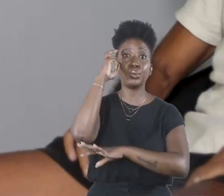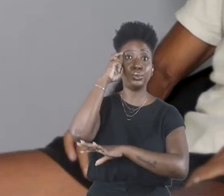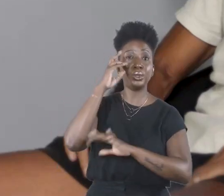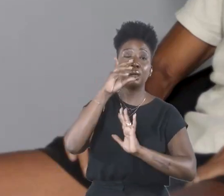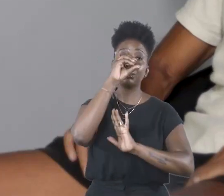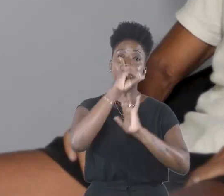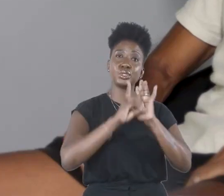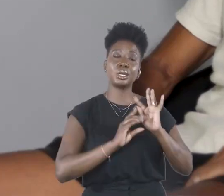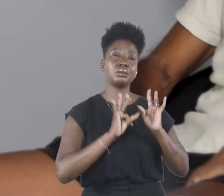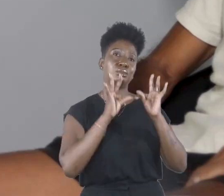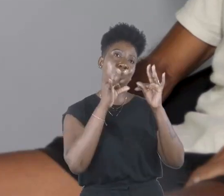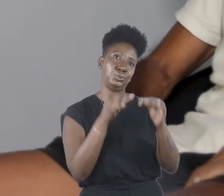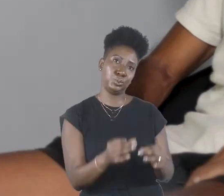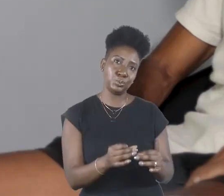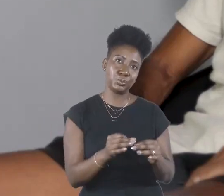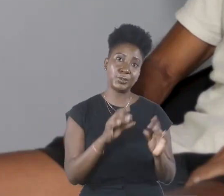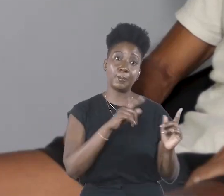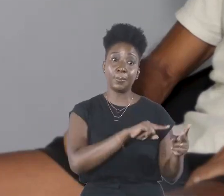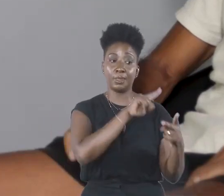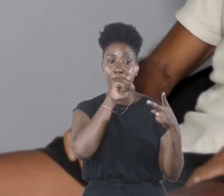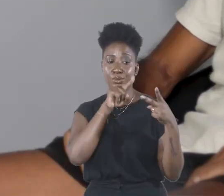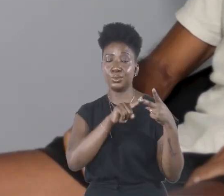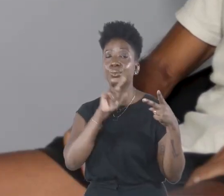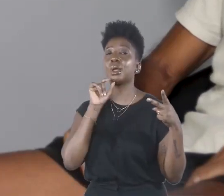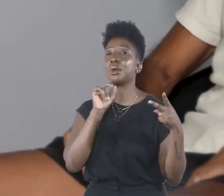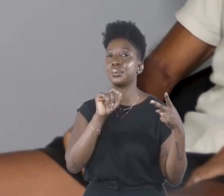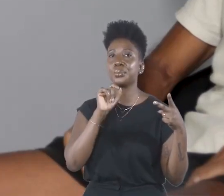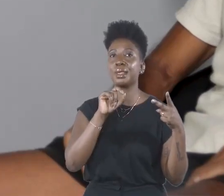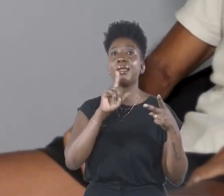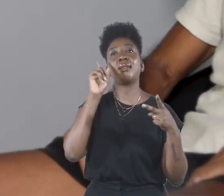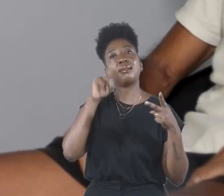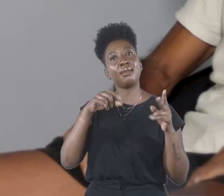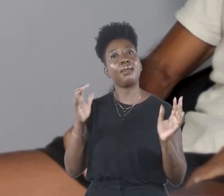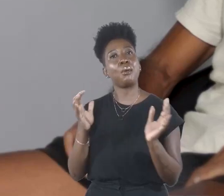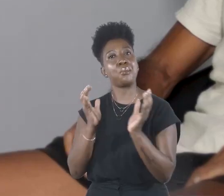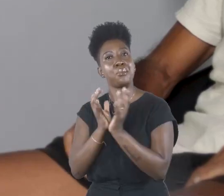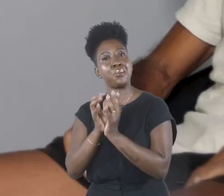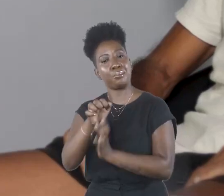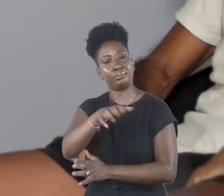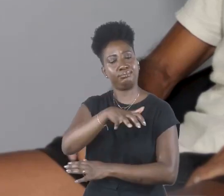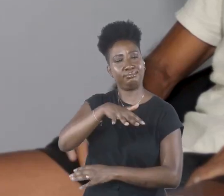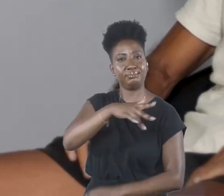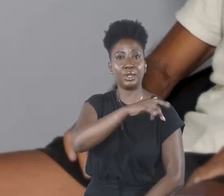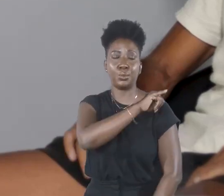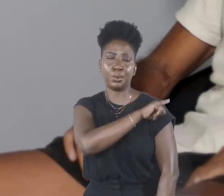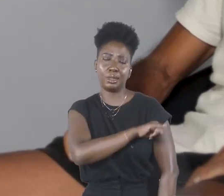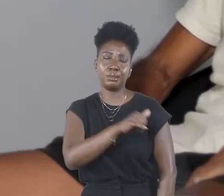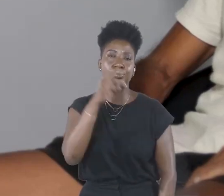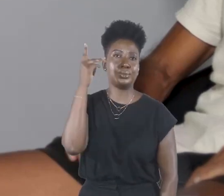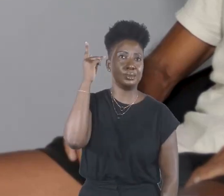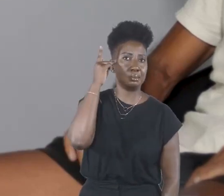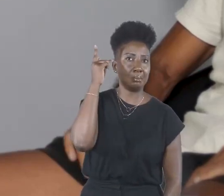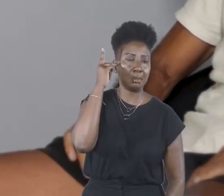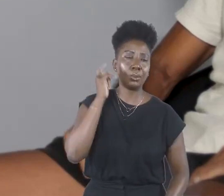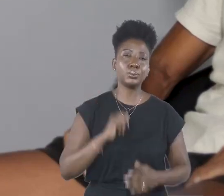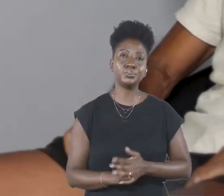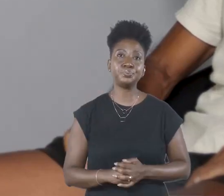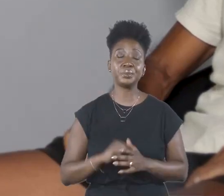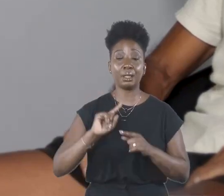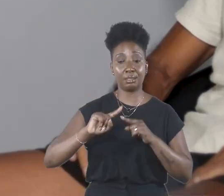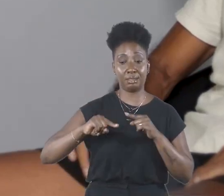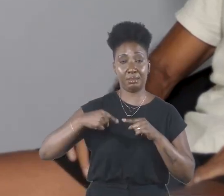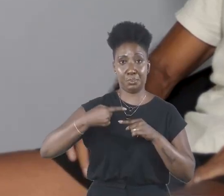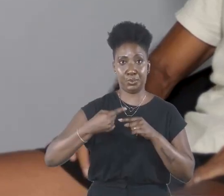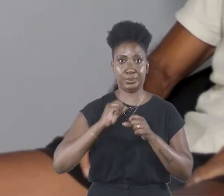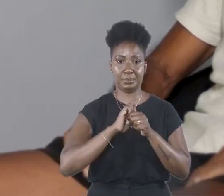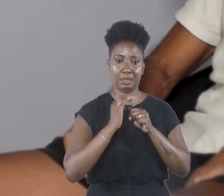como um direito de todo mundo da comunidade local. E aí a gente passa para esse segundo público, que é a comunidade local, seja no Rio, seja em São Paulo,